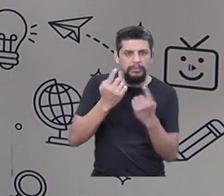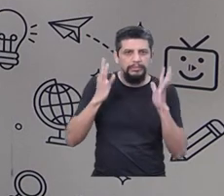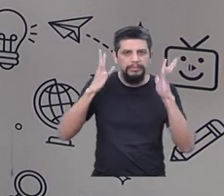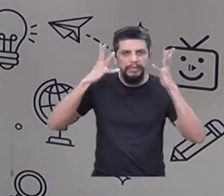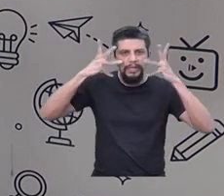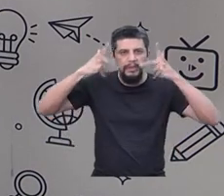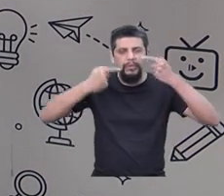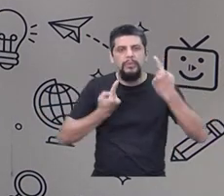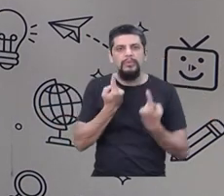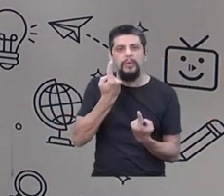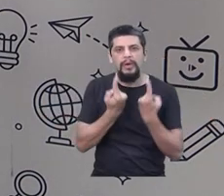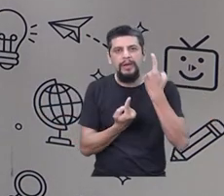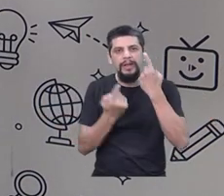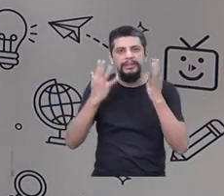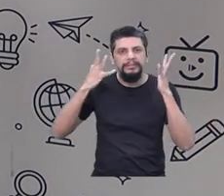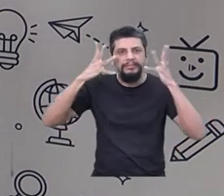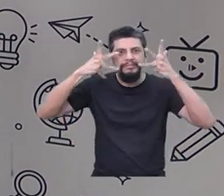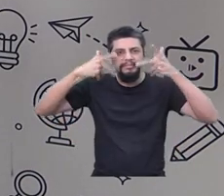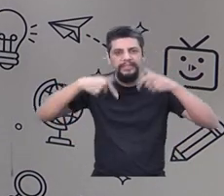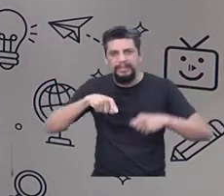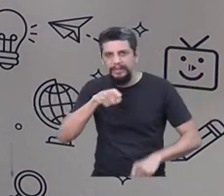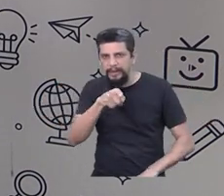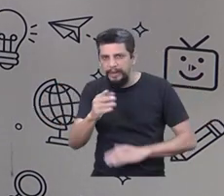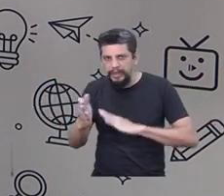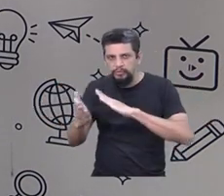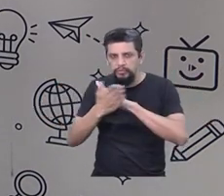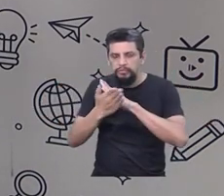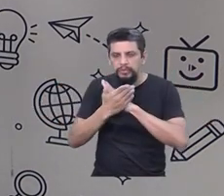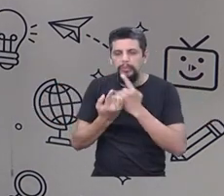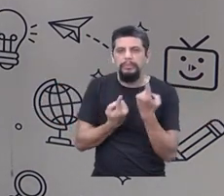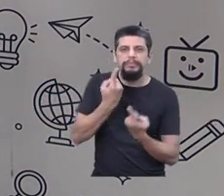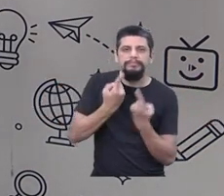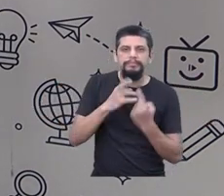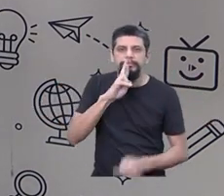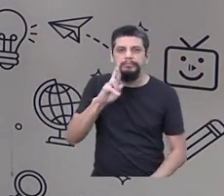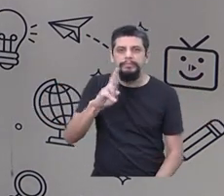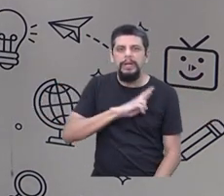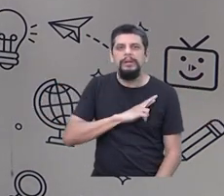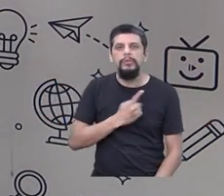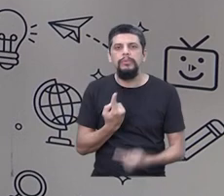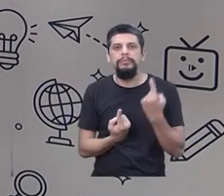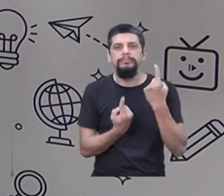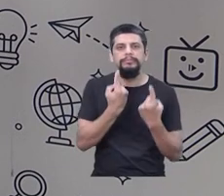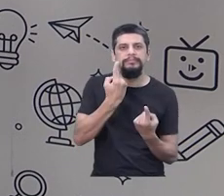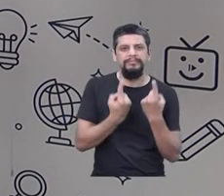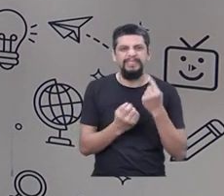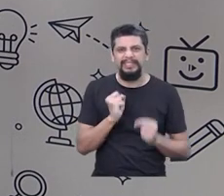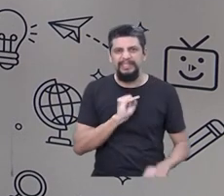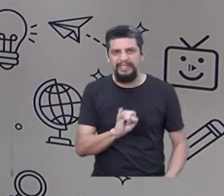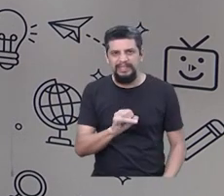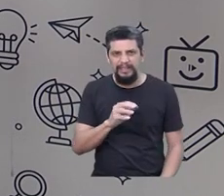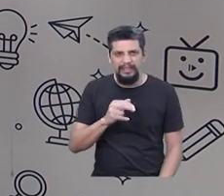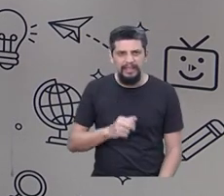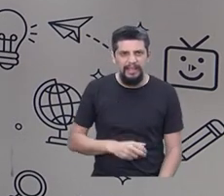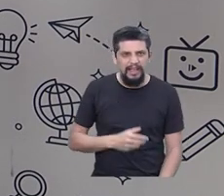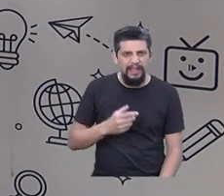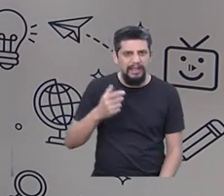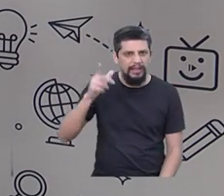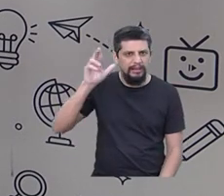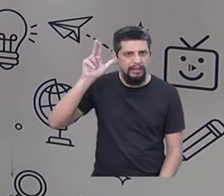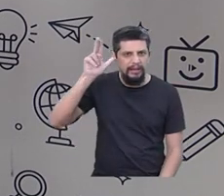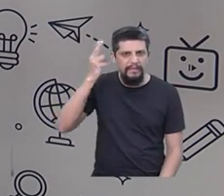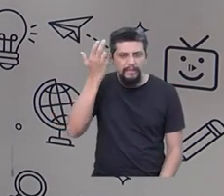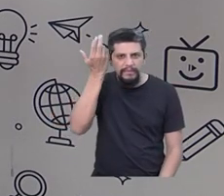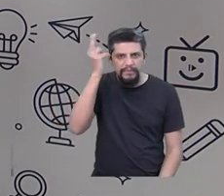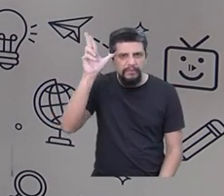esse animal? Qual é, gente? Me ajudem lá! Vamos ver? Será que é a vaca? Vamos